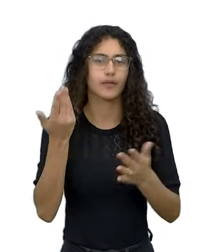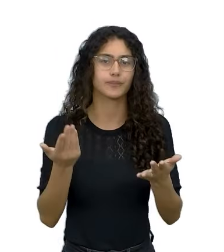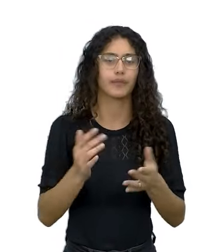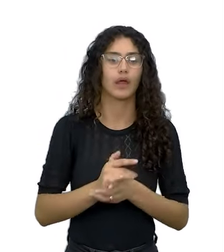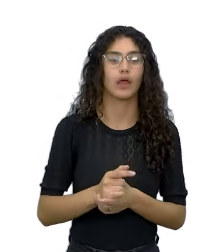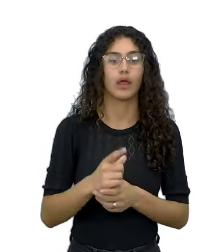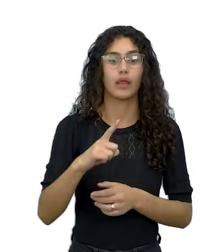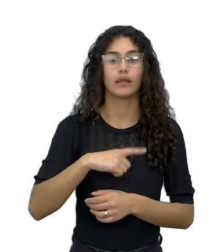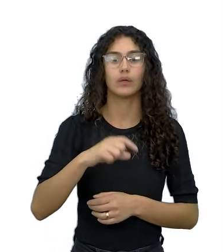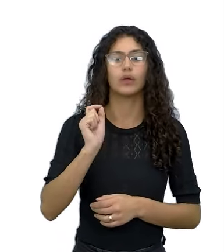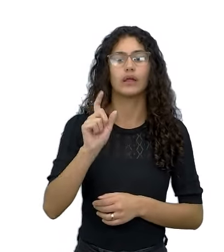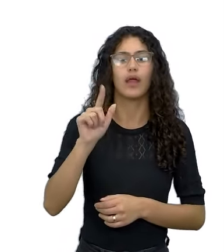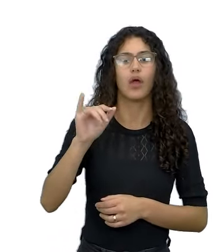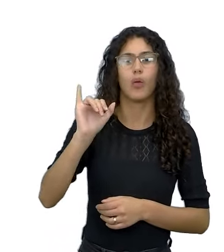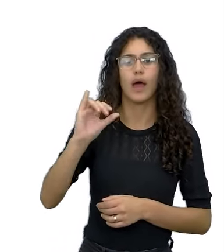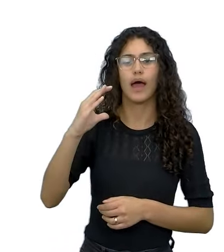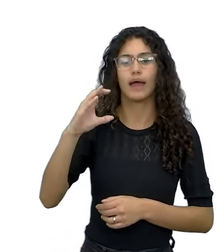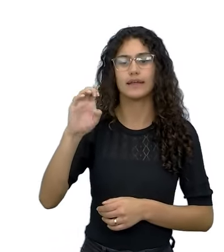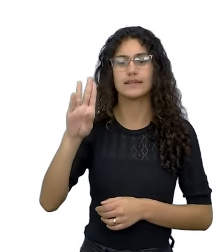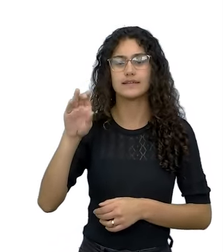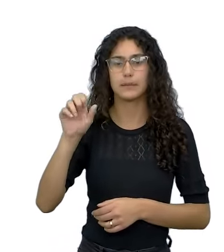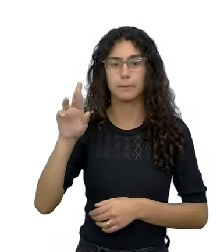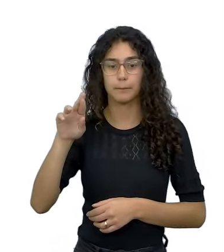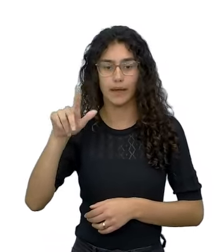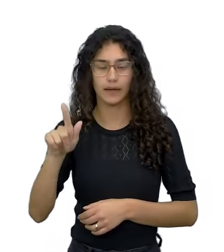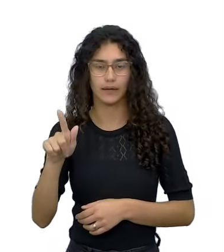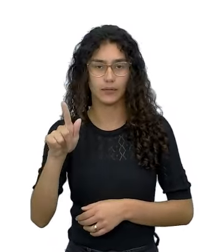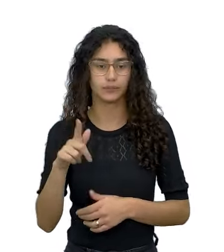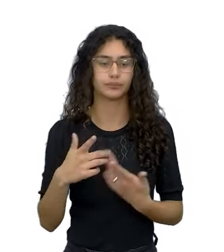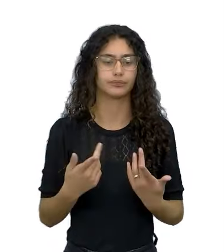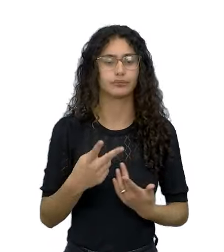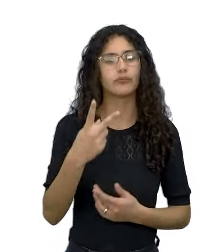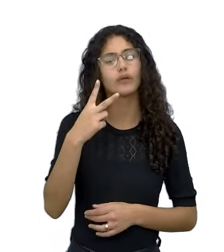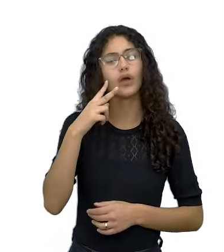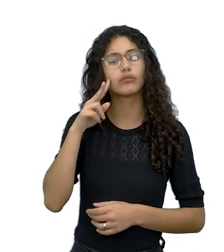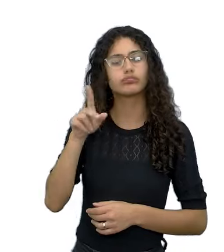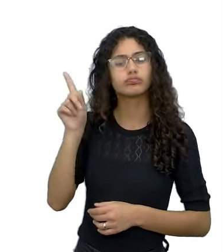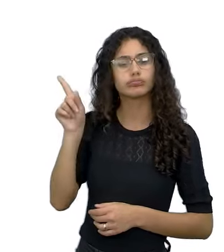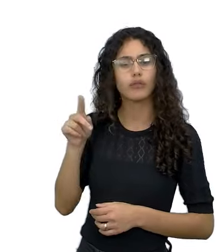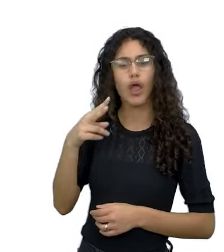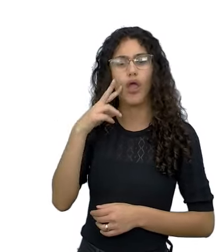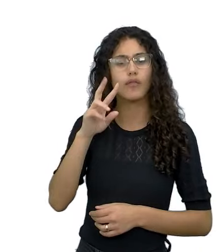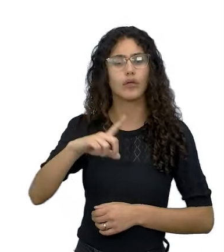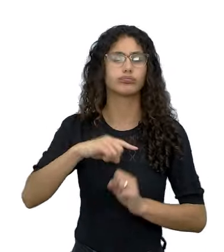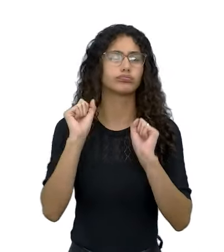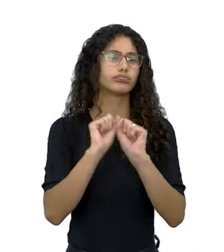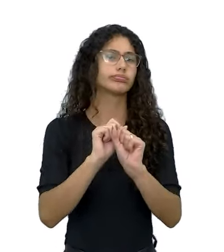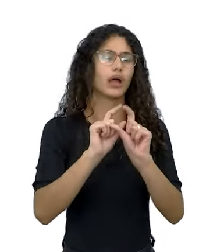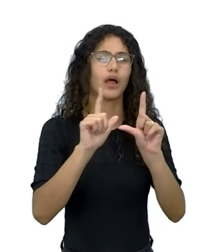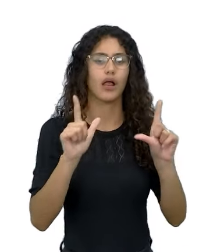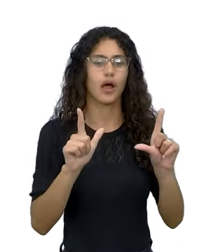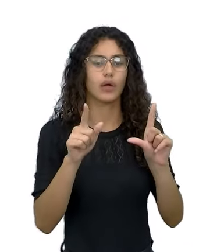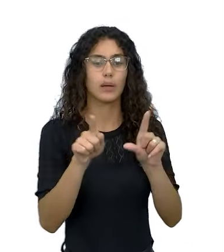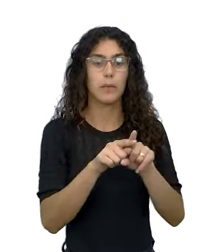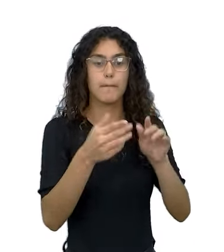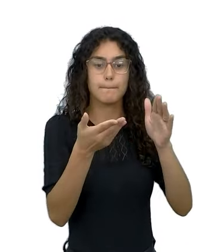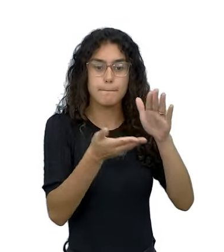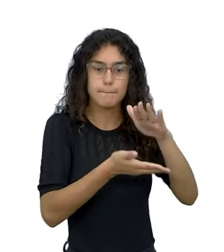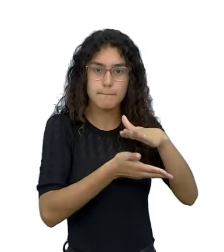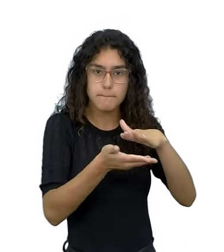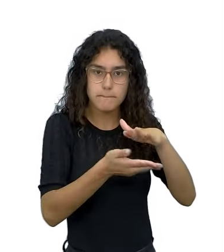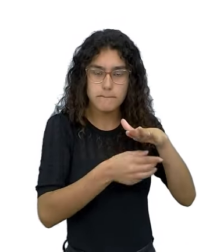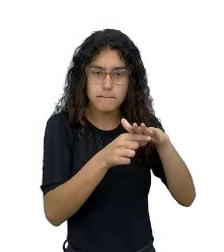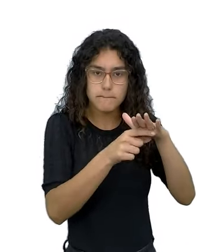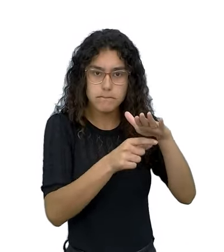que é um iceberg? Né? A gente olha, então, uma ponta que está exposta, está visível, e claro que embaixo dela